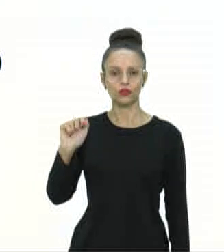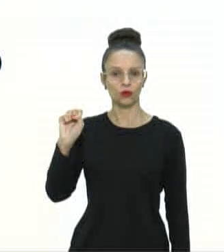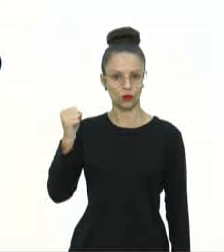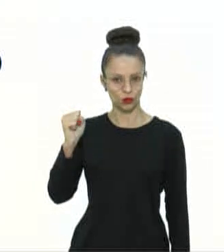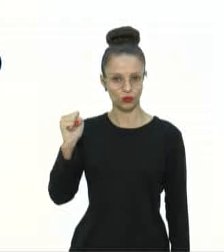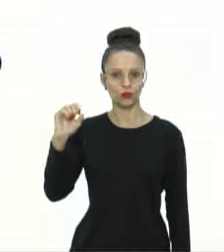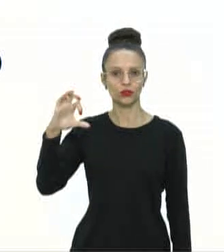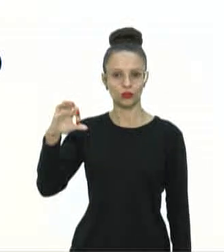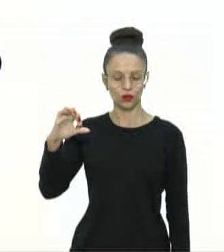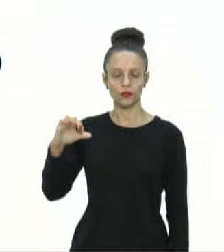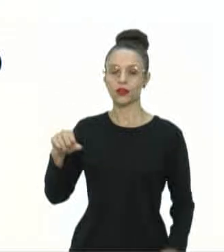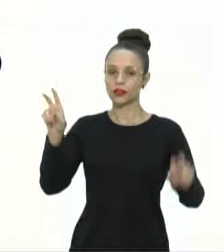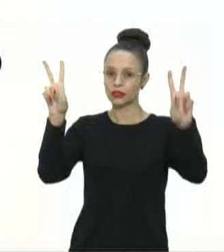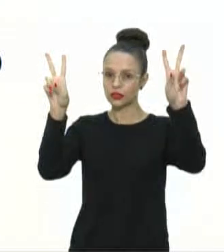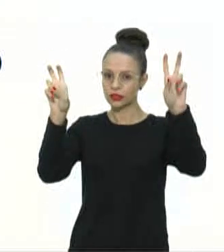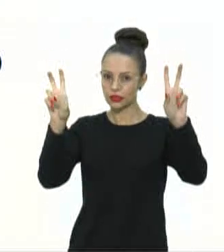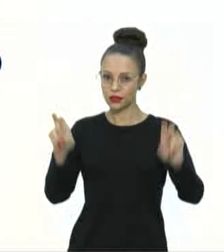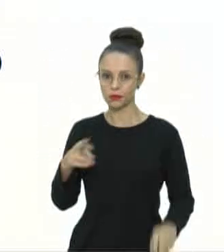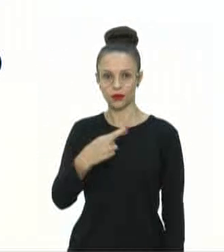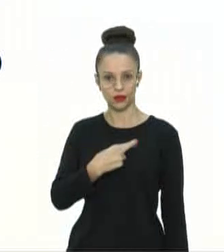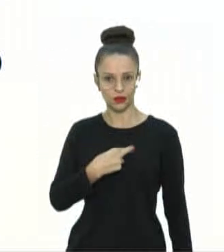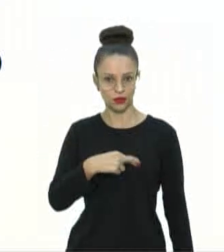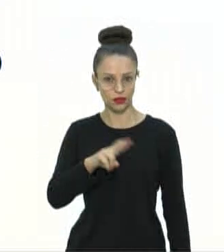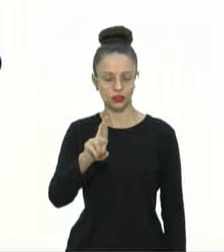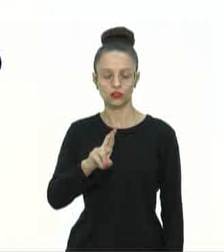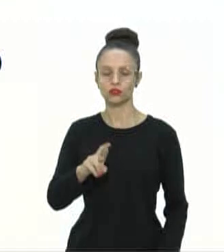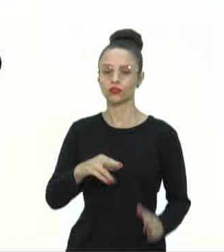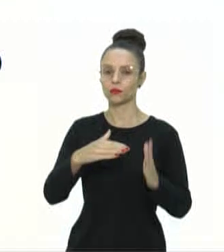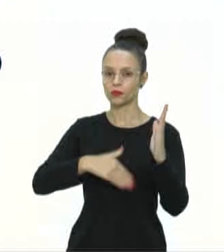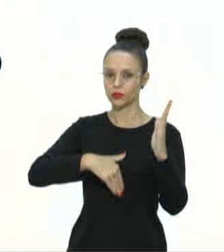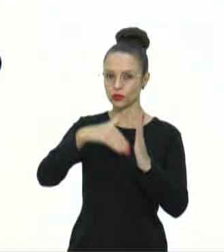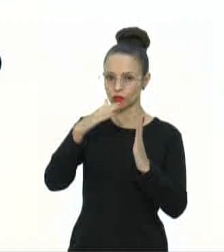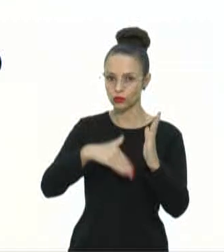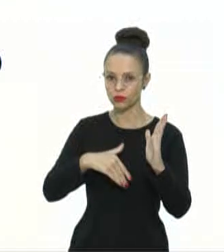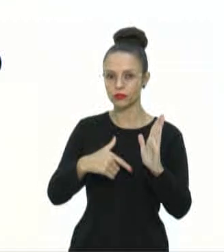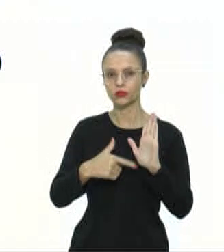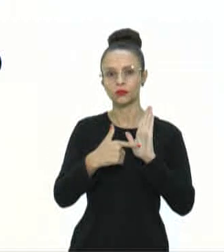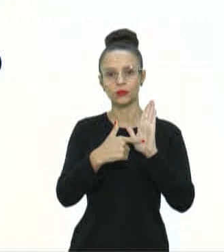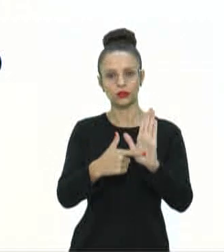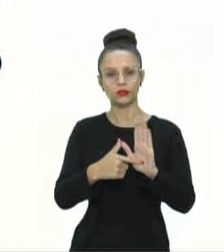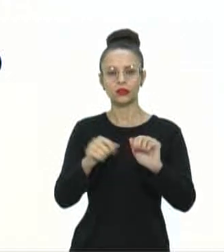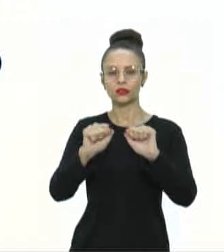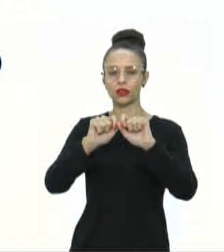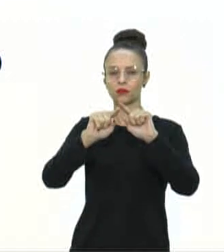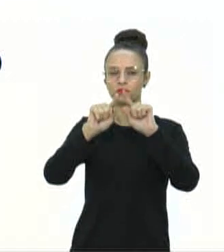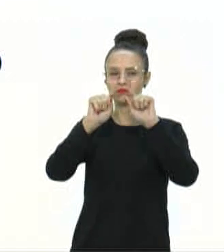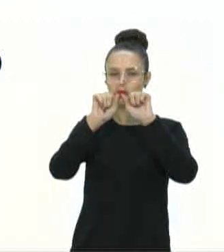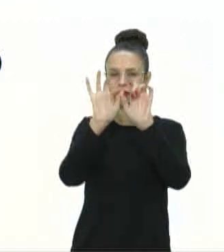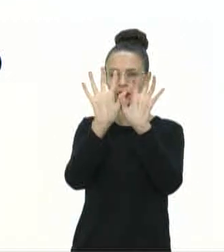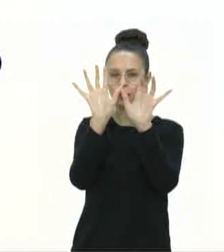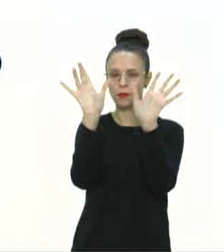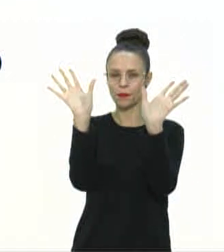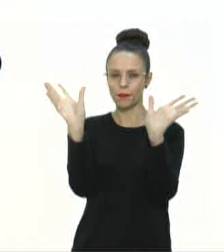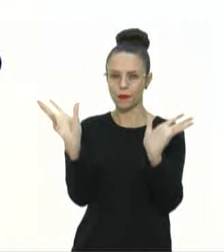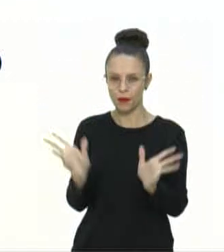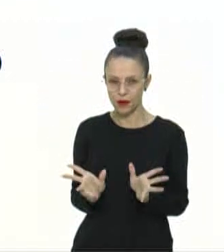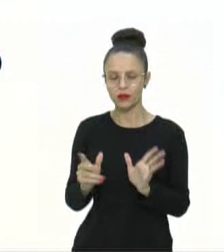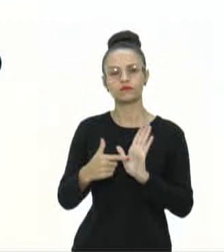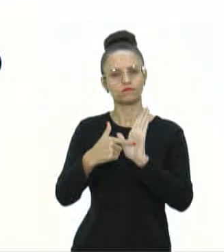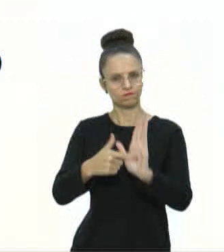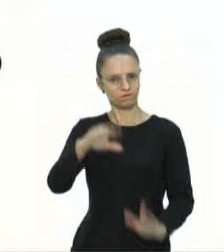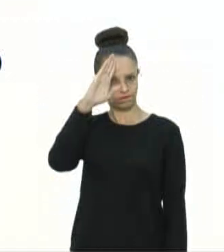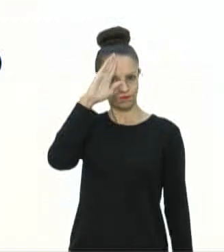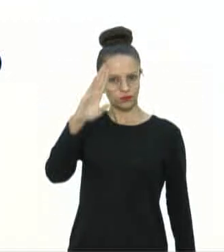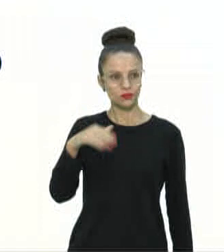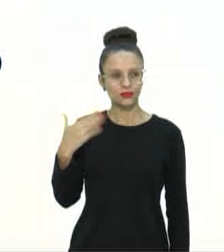9, temáticas religiosas, sobretudo pinturas ou representações de mandala, tornaram-se predominantes. Então,